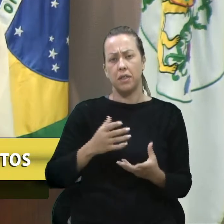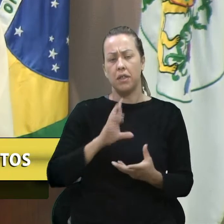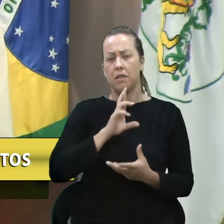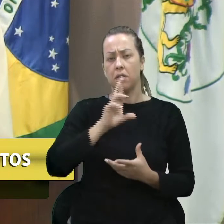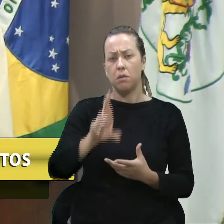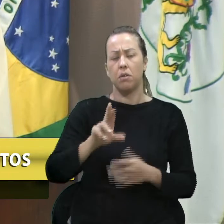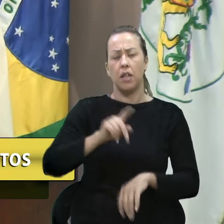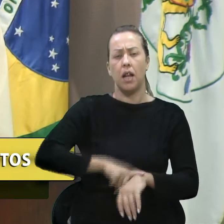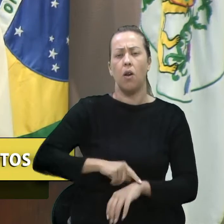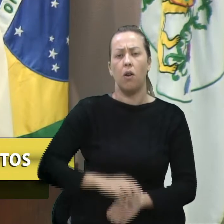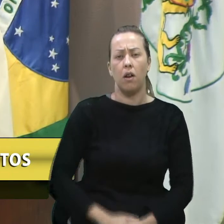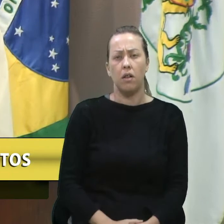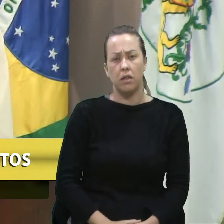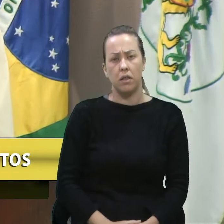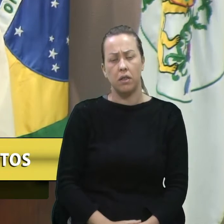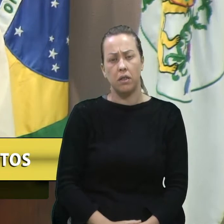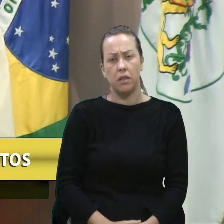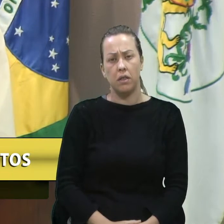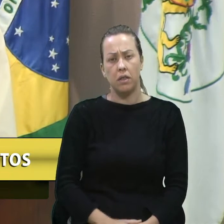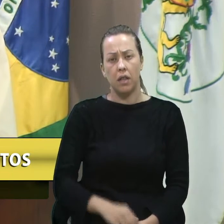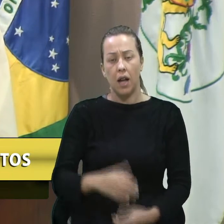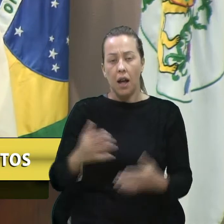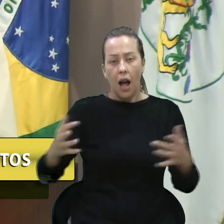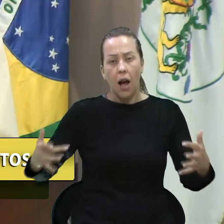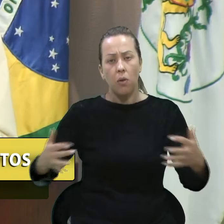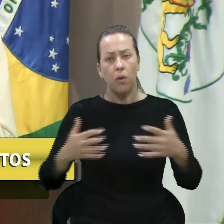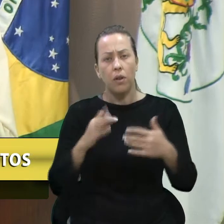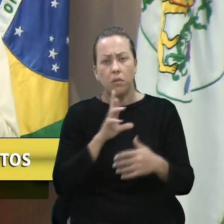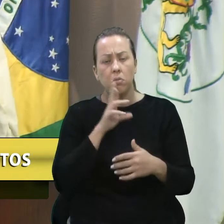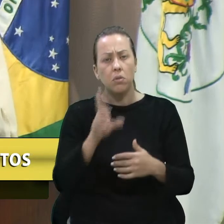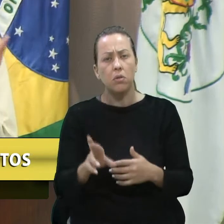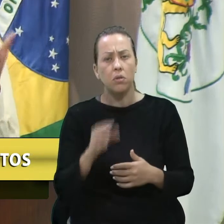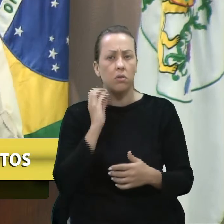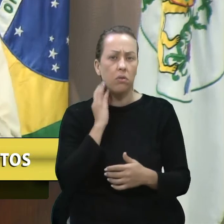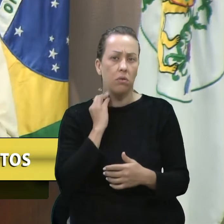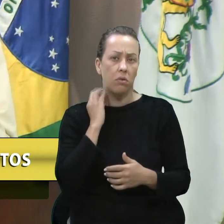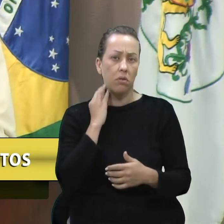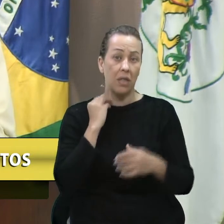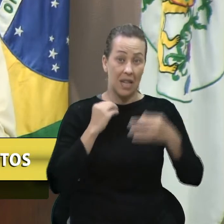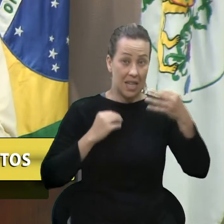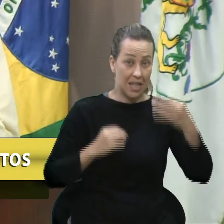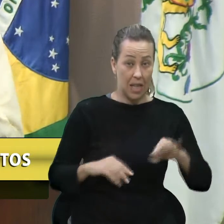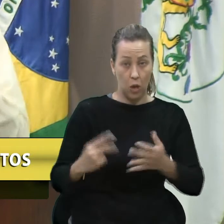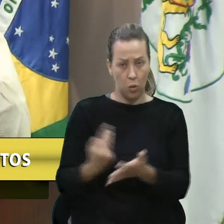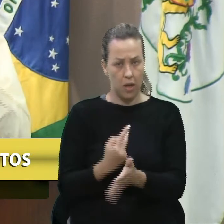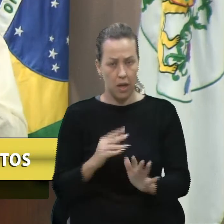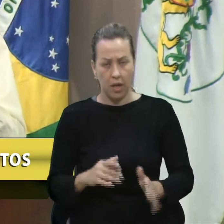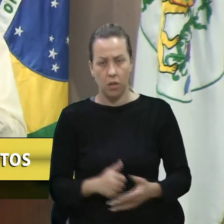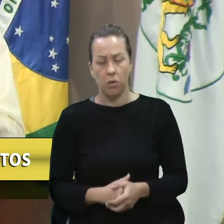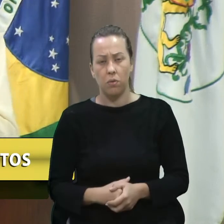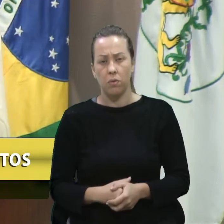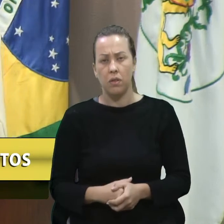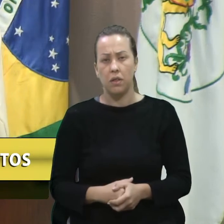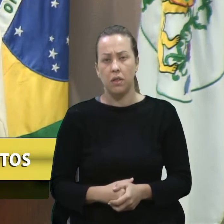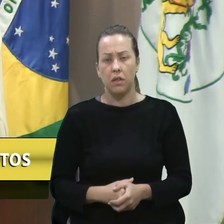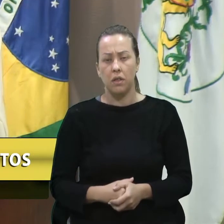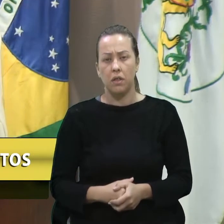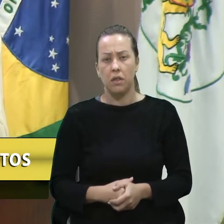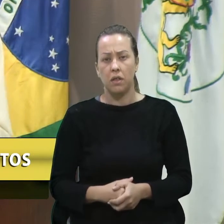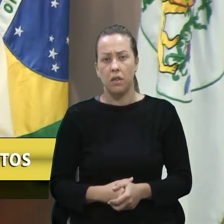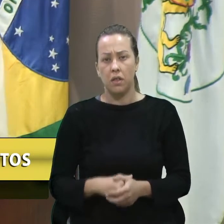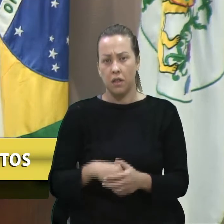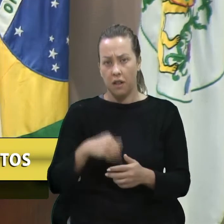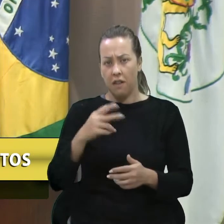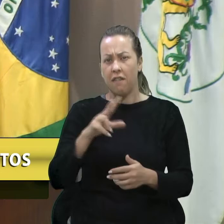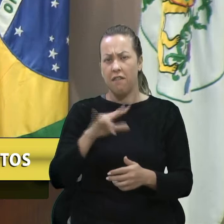atitude? A nossa atitude é de acolher, dizendo assim, eu vou dizer o certo e o errado. Qual é o senso comum? Você vai